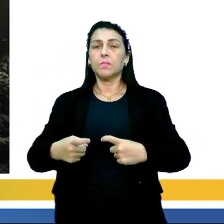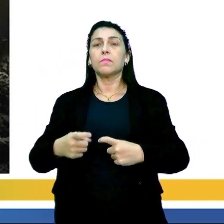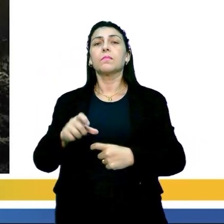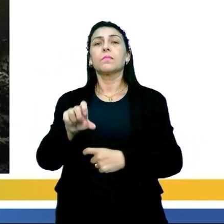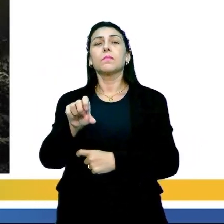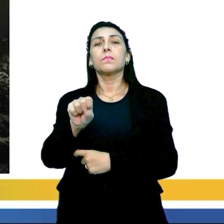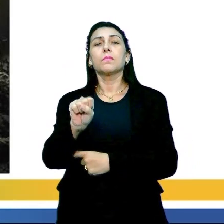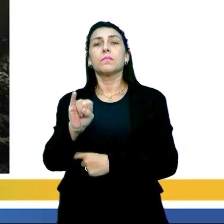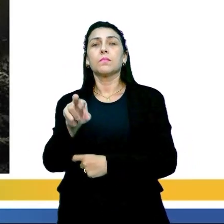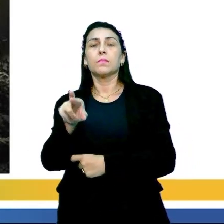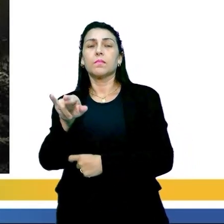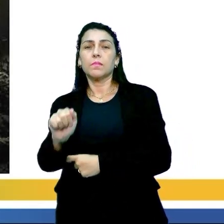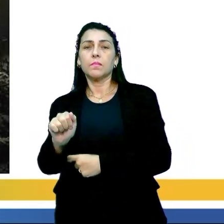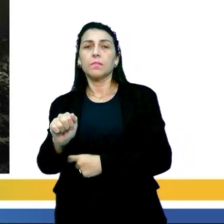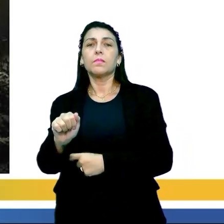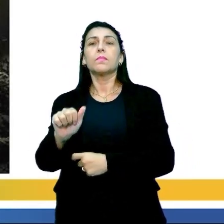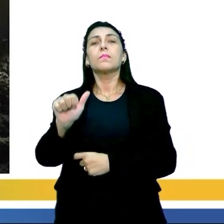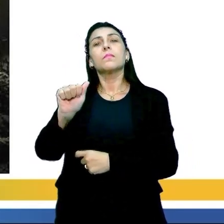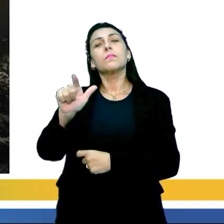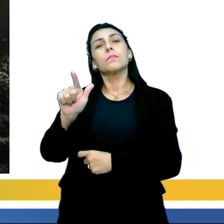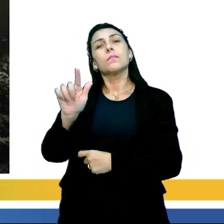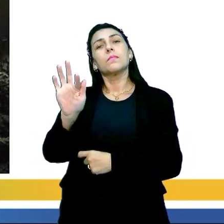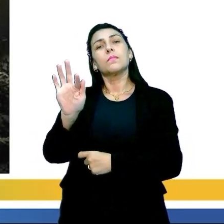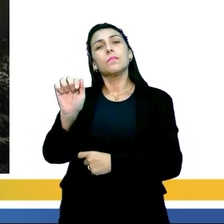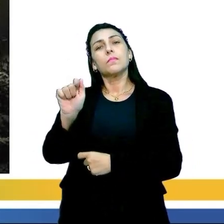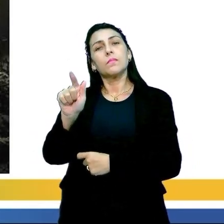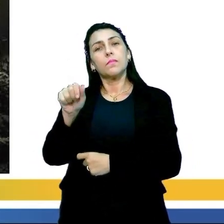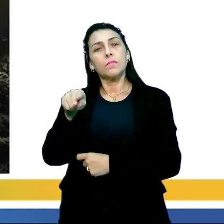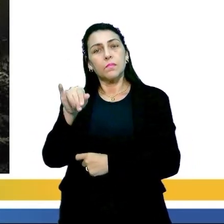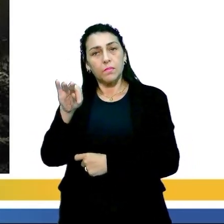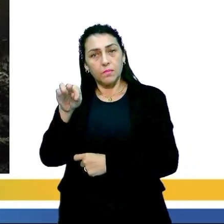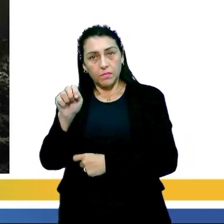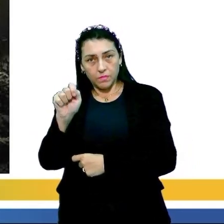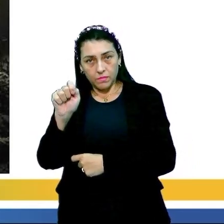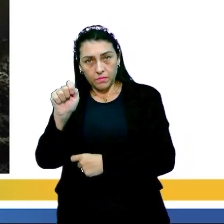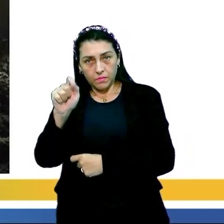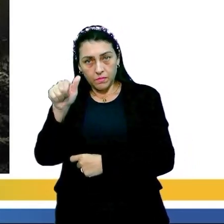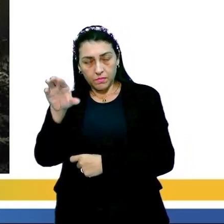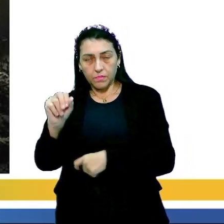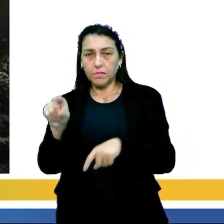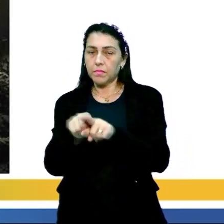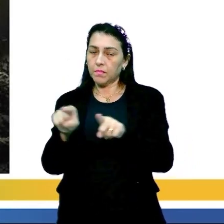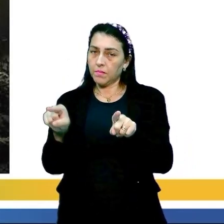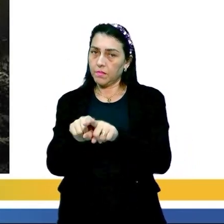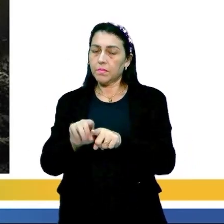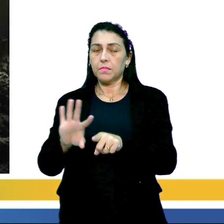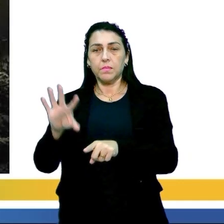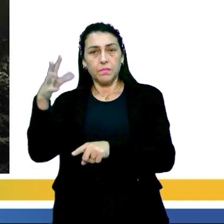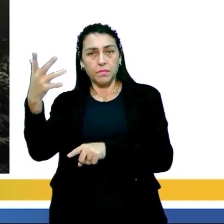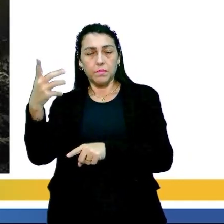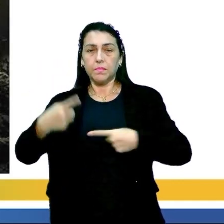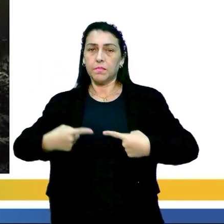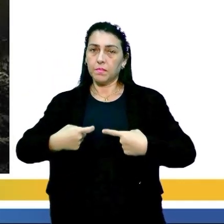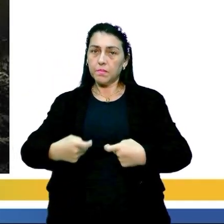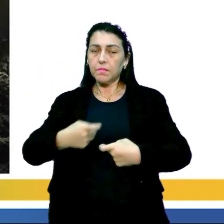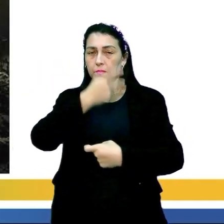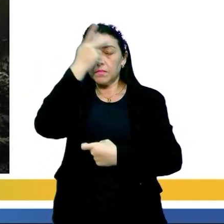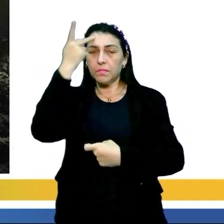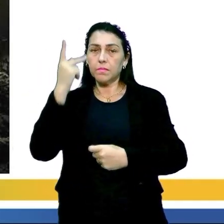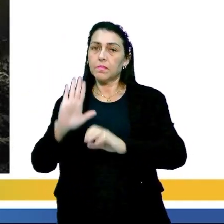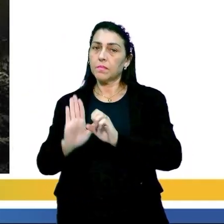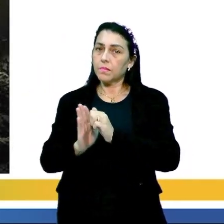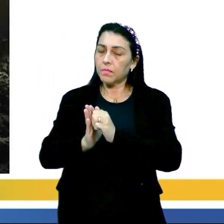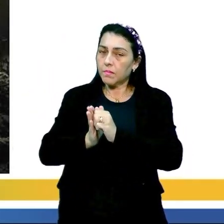Síria, como no Afeganistão e outras partes do Oriente Médio também, é muito comum que pessoas